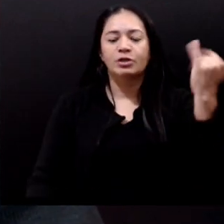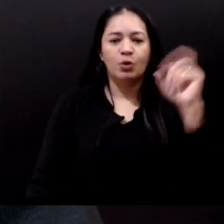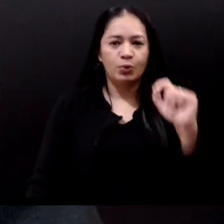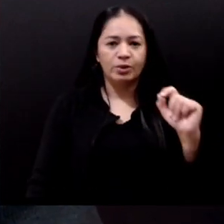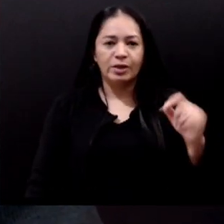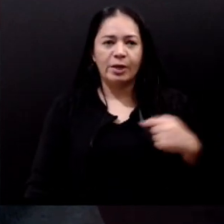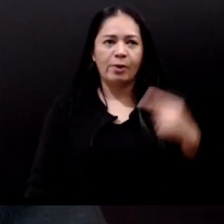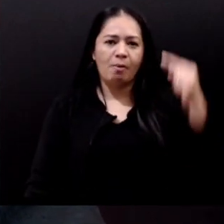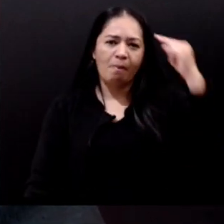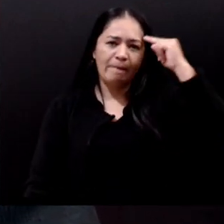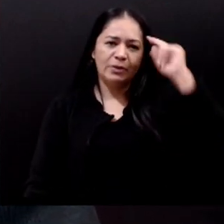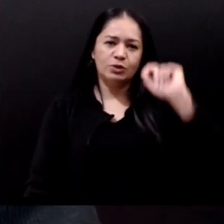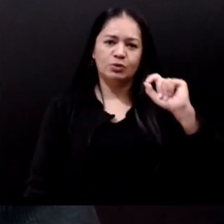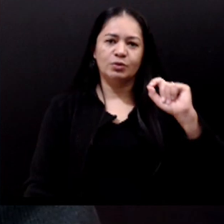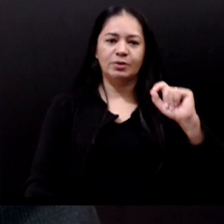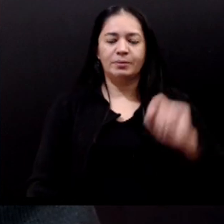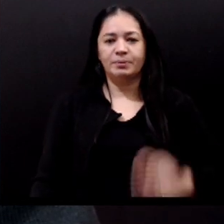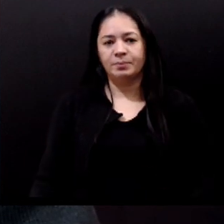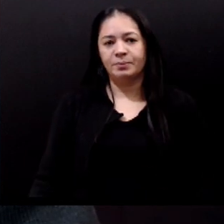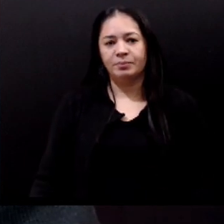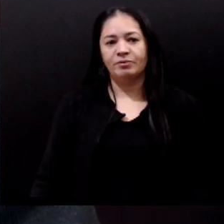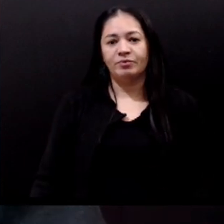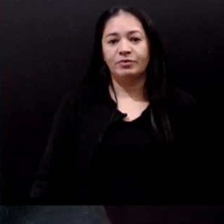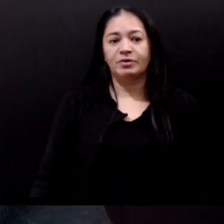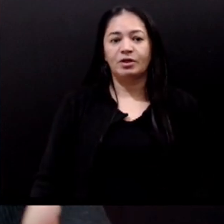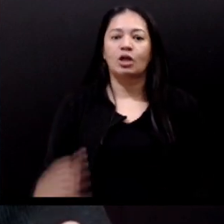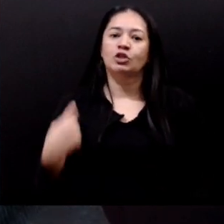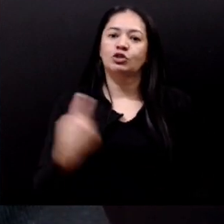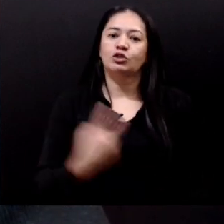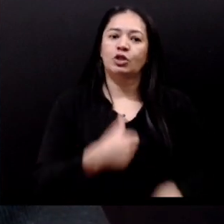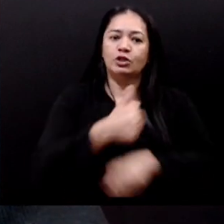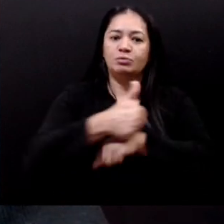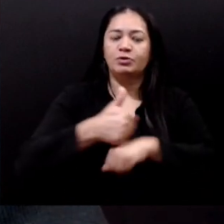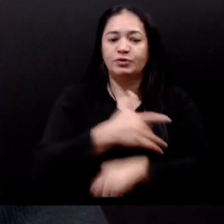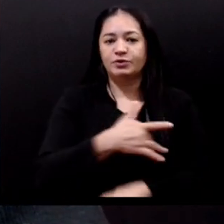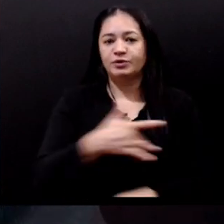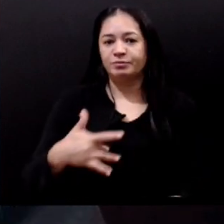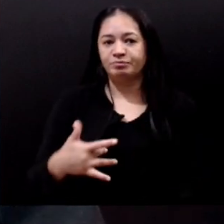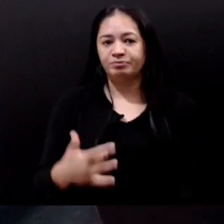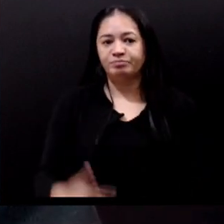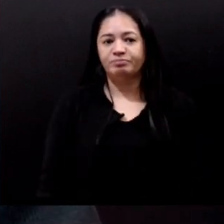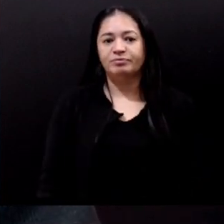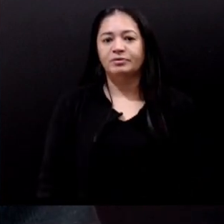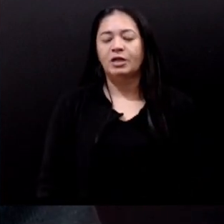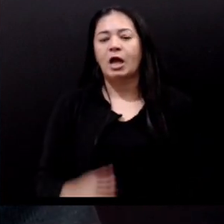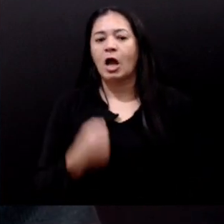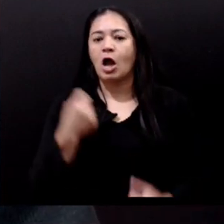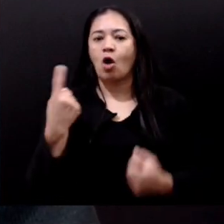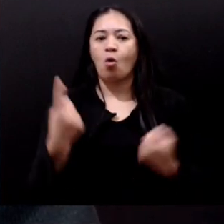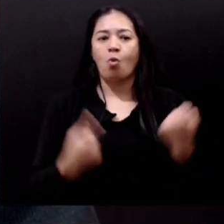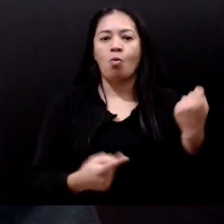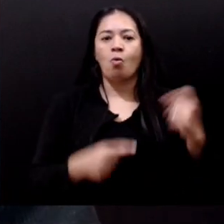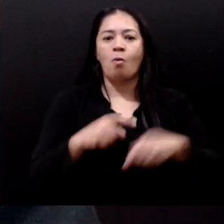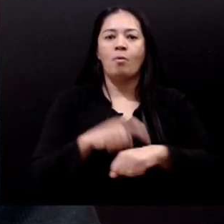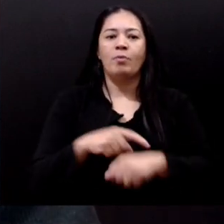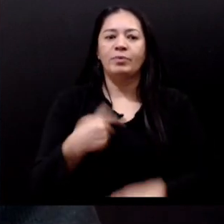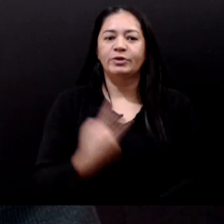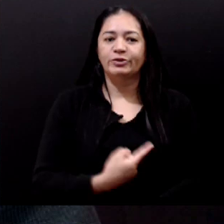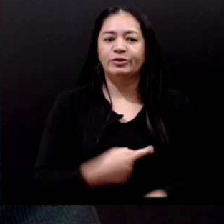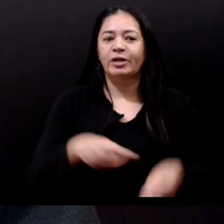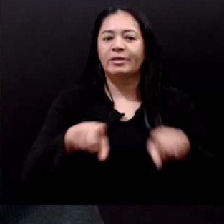para nós, profissionais da saúde. Em algum momento, nós também vendemos esse conteúdo. Isso é